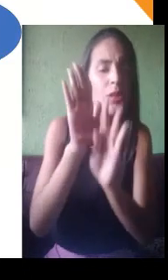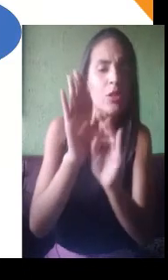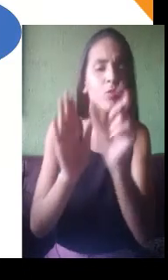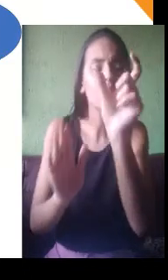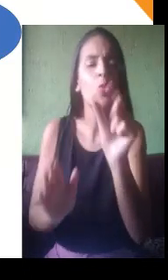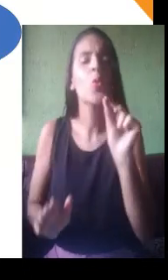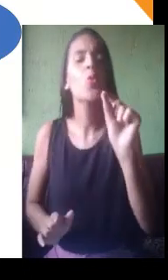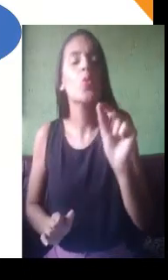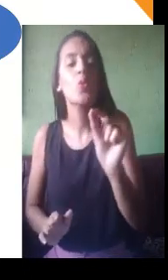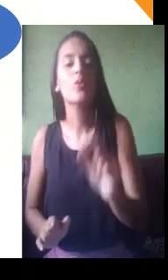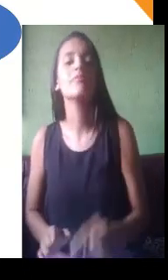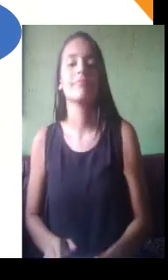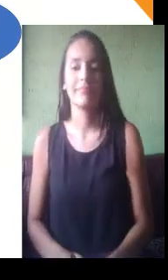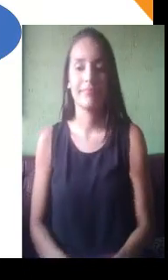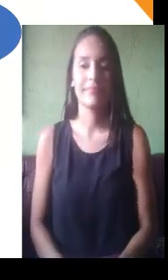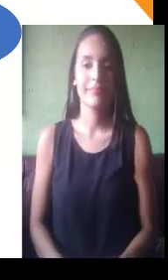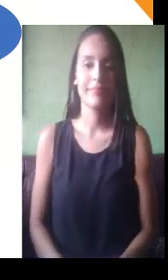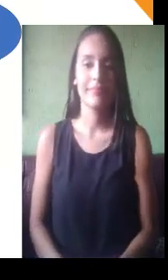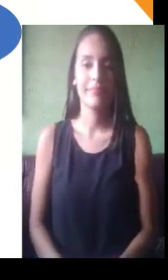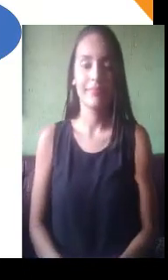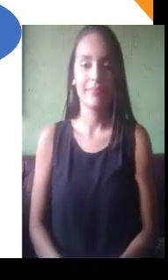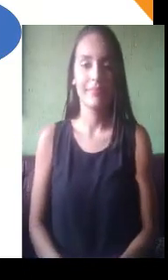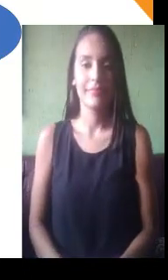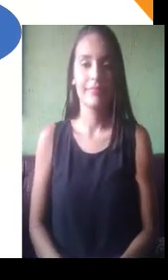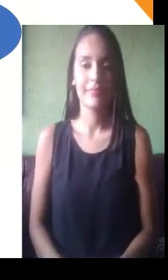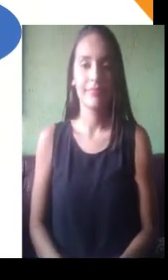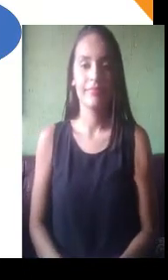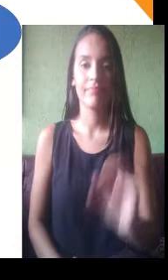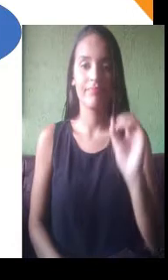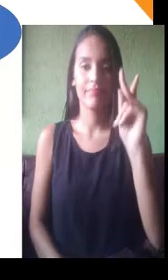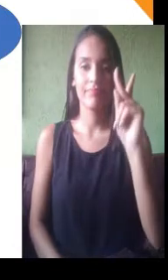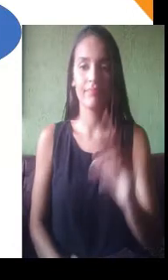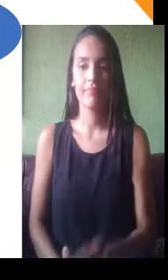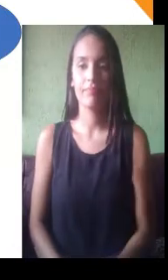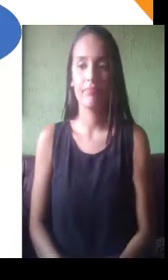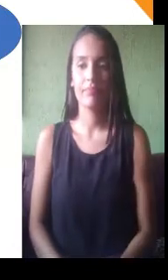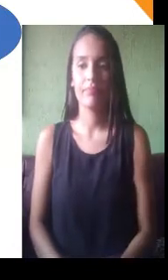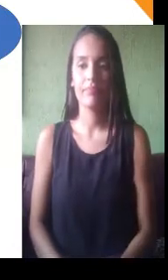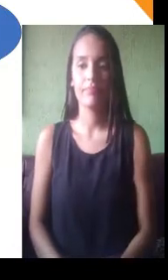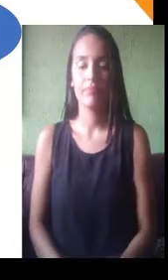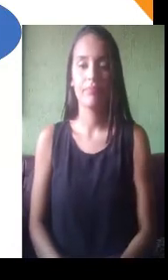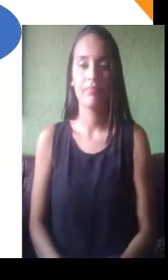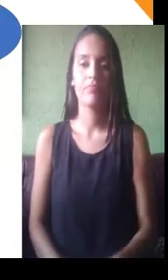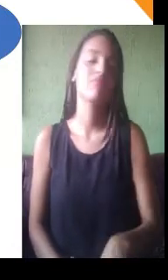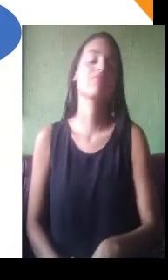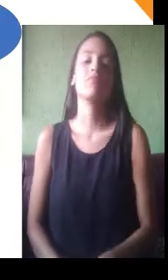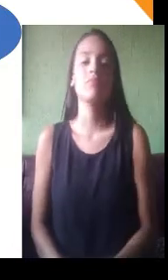certo? Ou como meio de a gente identificar as sequências que compõem esses gêneros, certinho? Então, vamos lá.